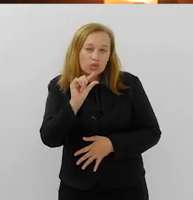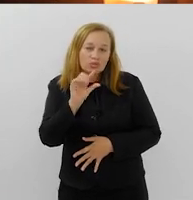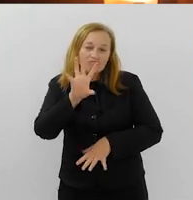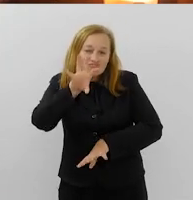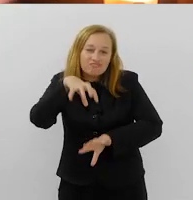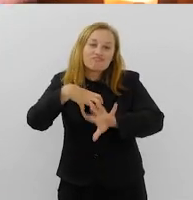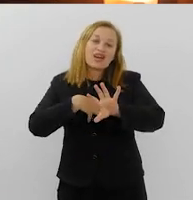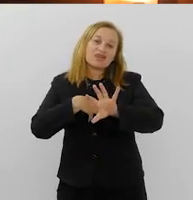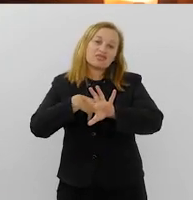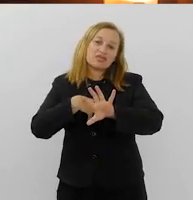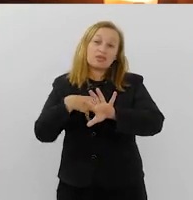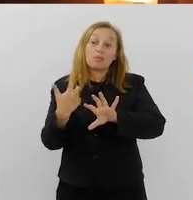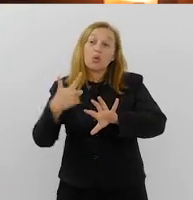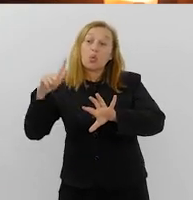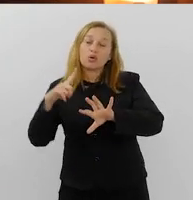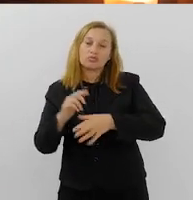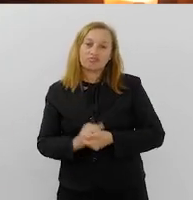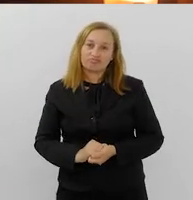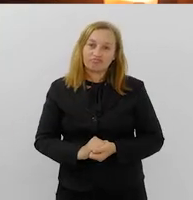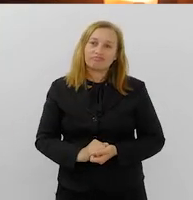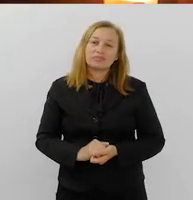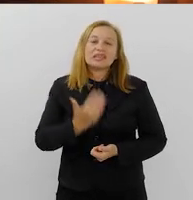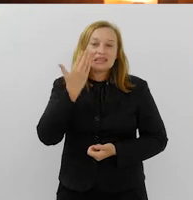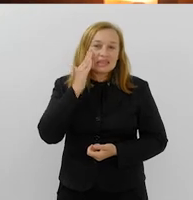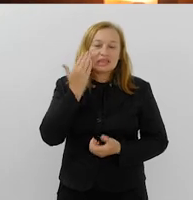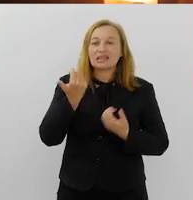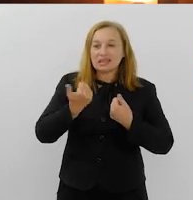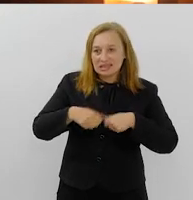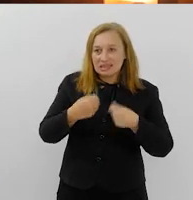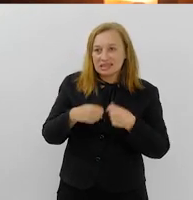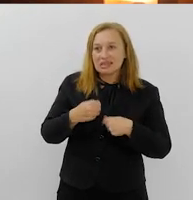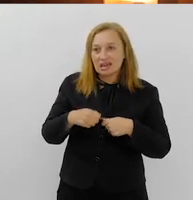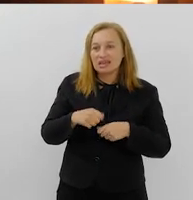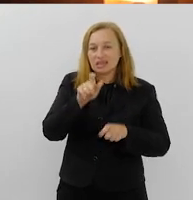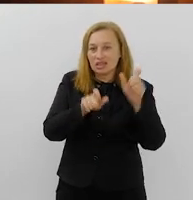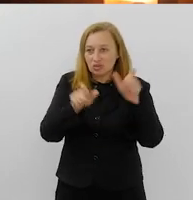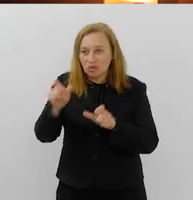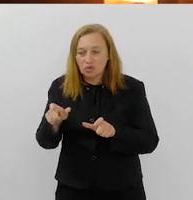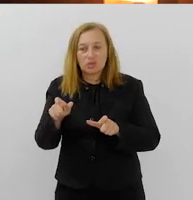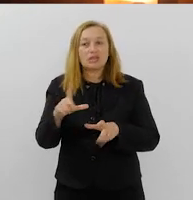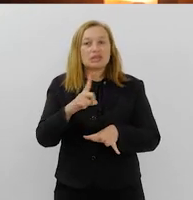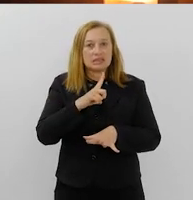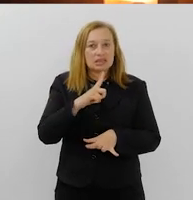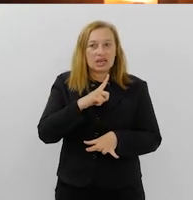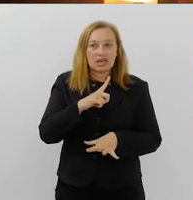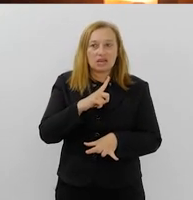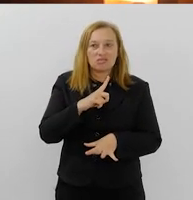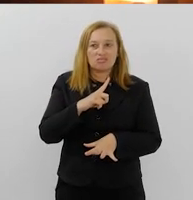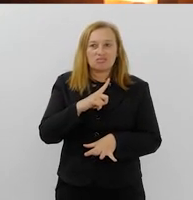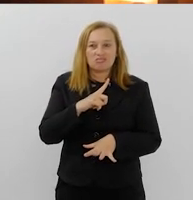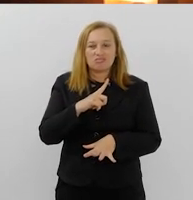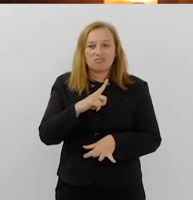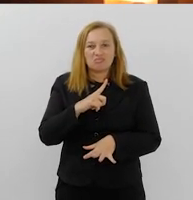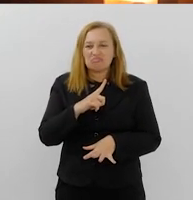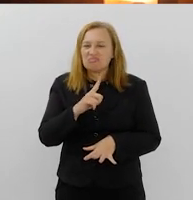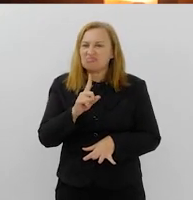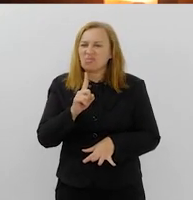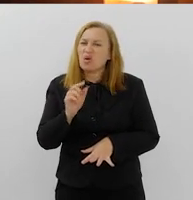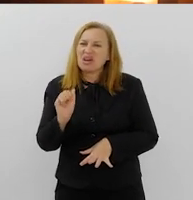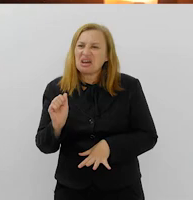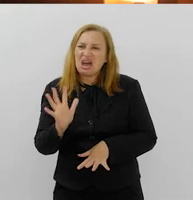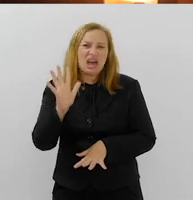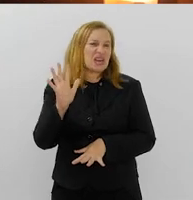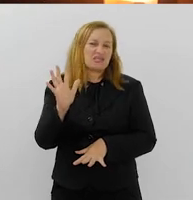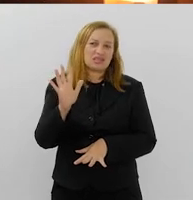tenha um pouco de empatia, né, pelo outro, e que a gente entenda a necessidade que as pessoas passam. E não custa tanto